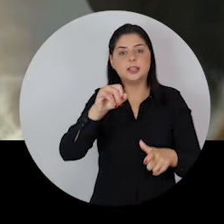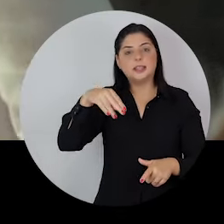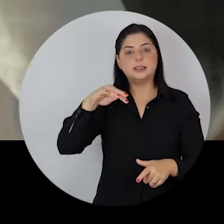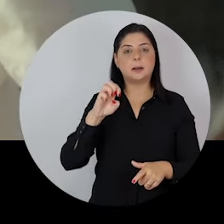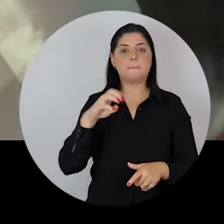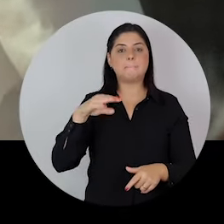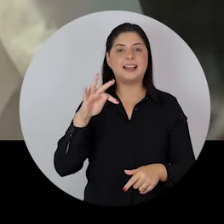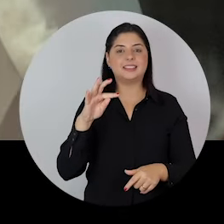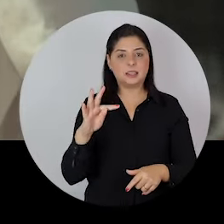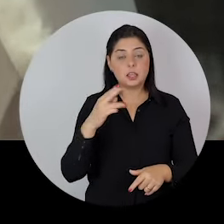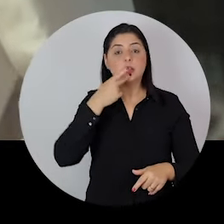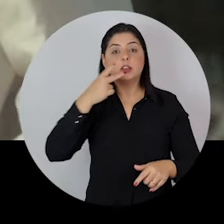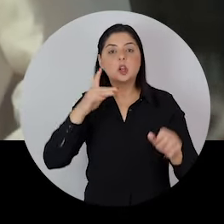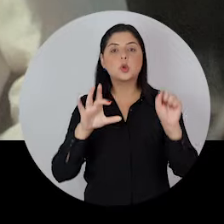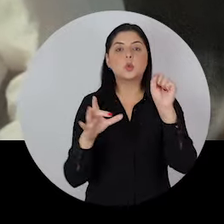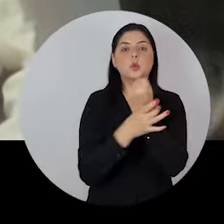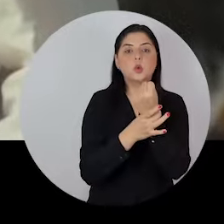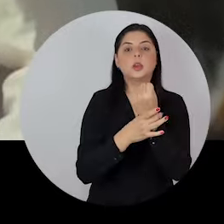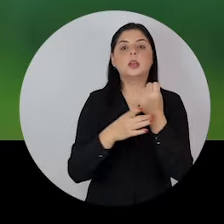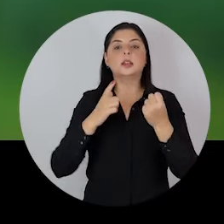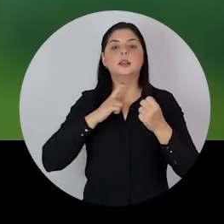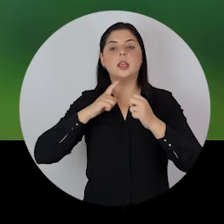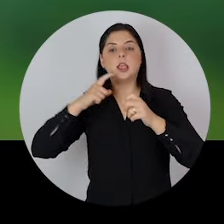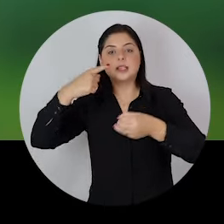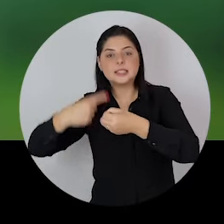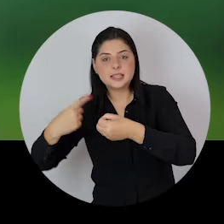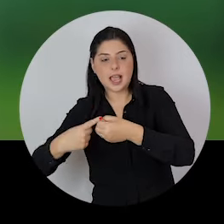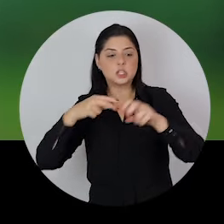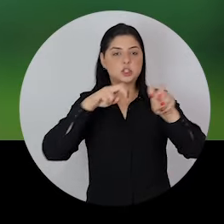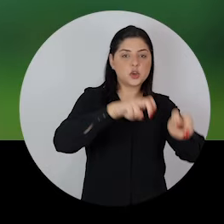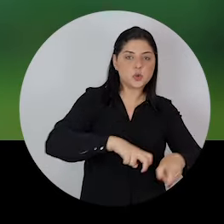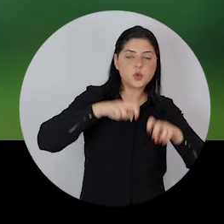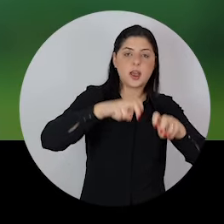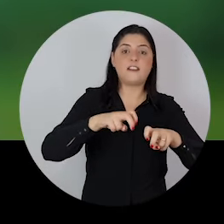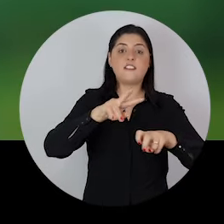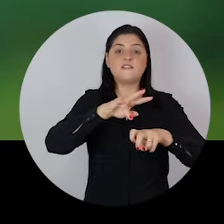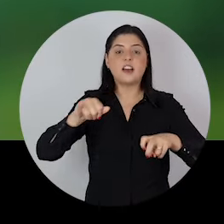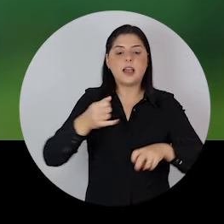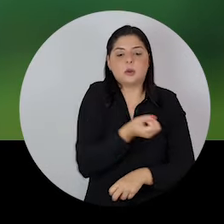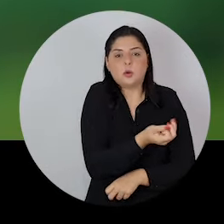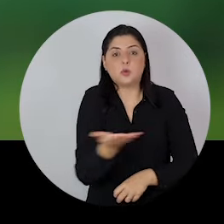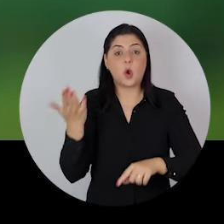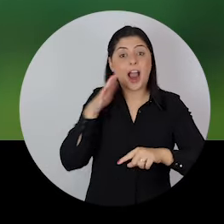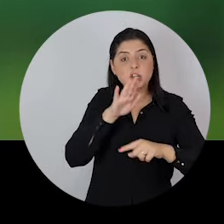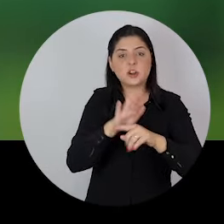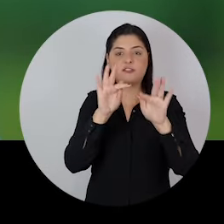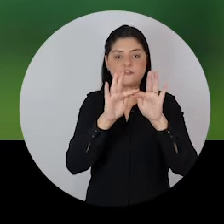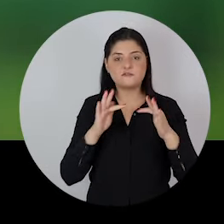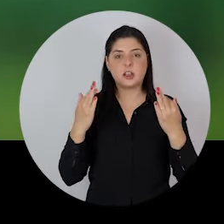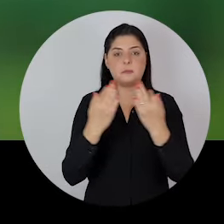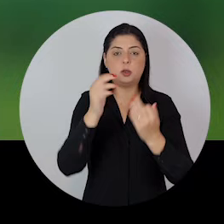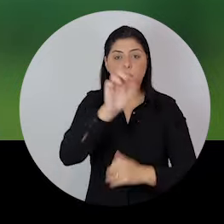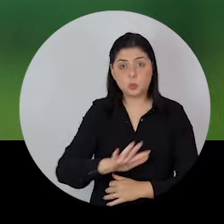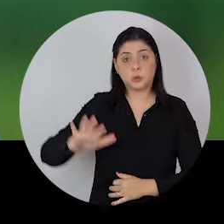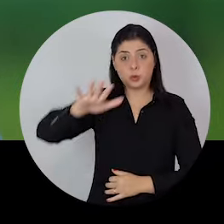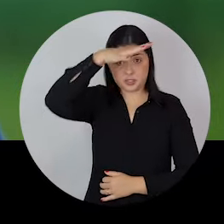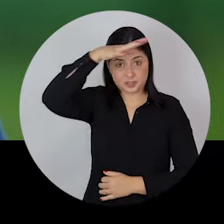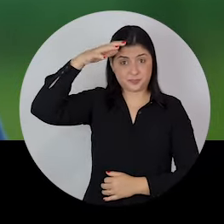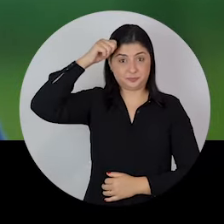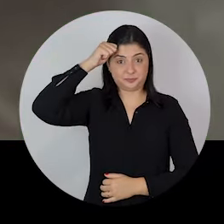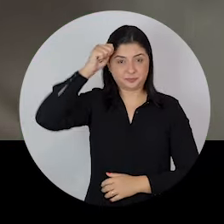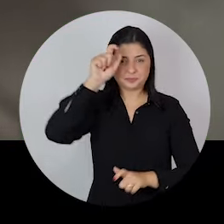do intermat o programa de regularização fundiária urbana e Rural que vai atender milhares de famílias em todo estado